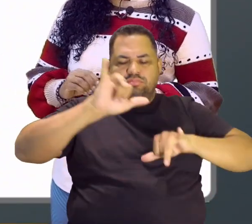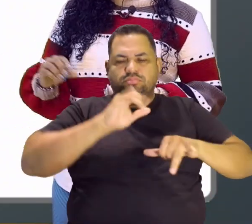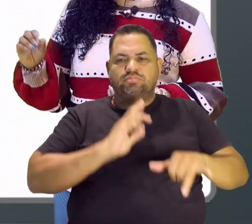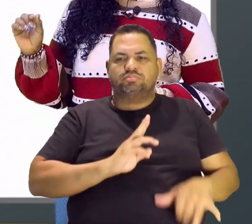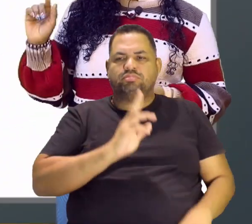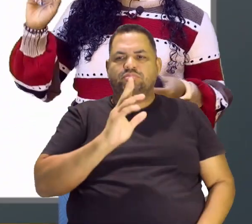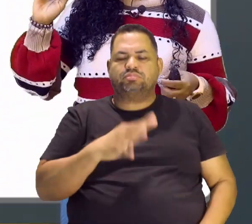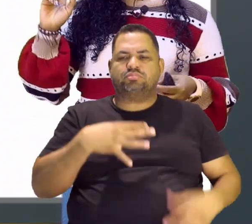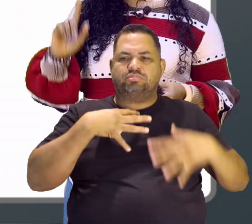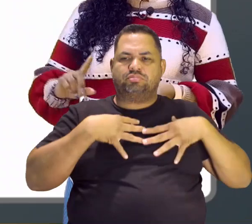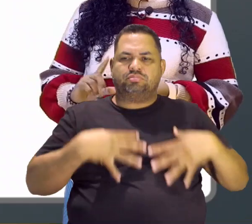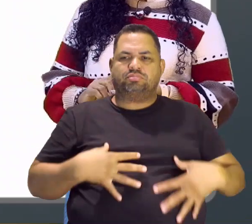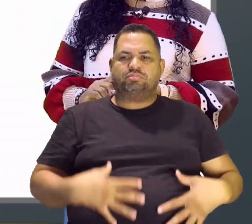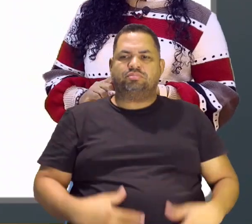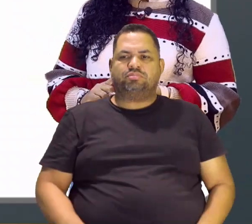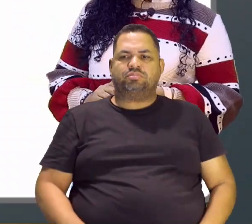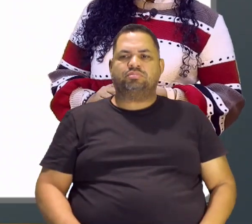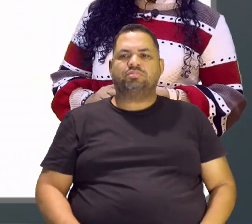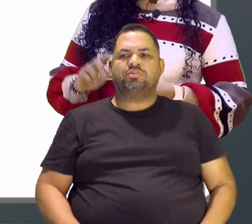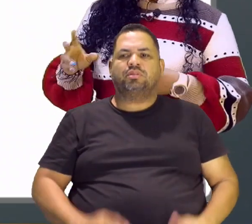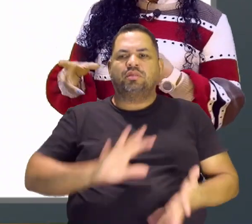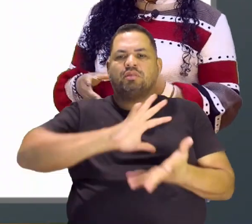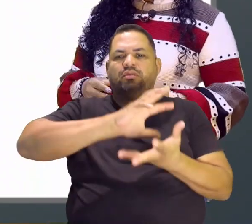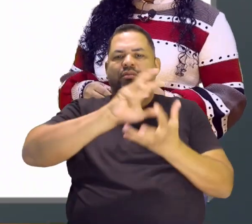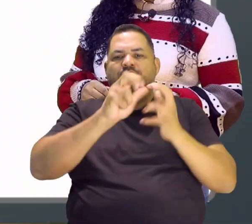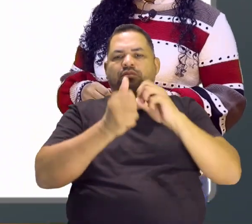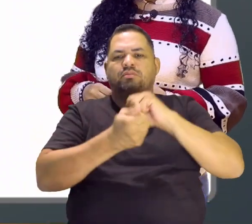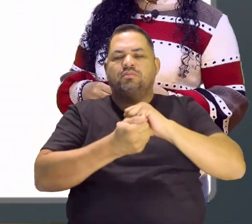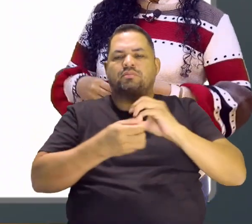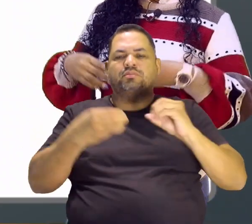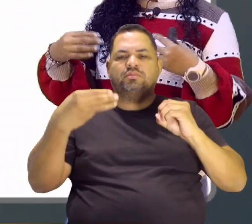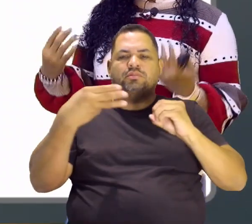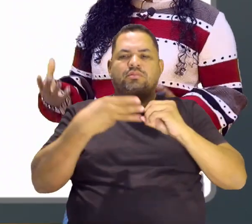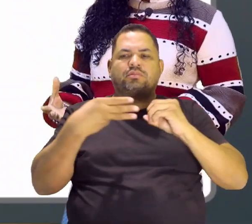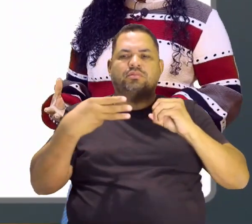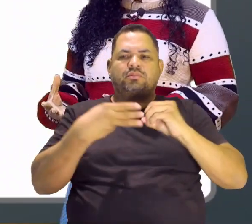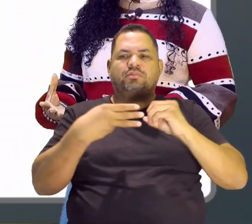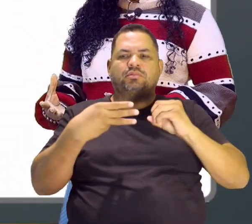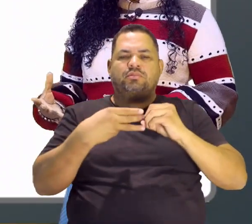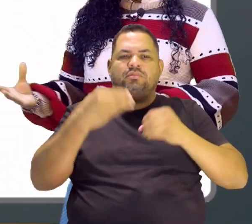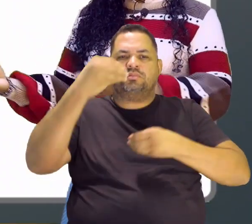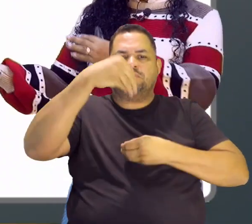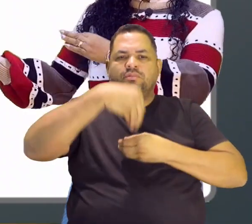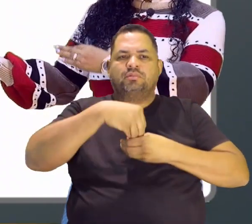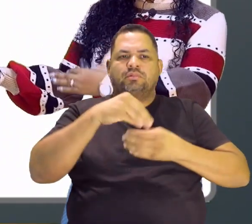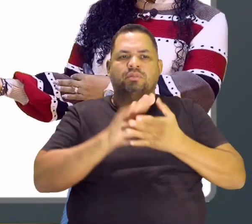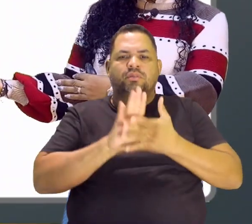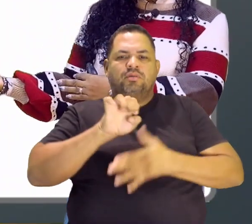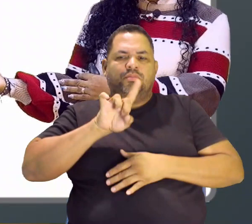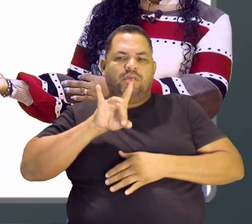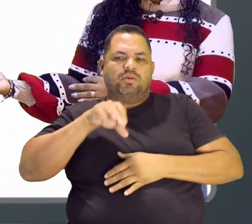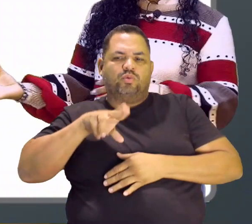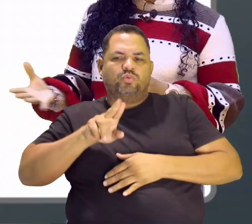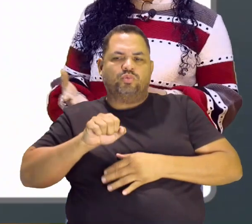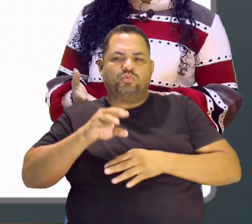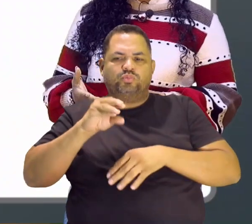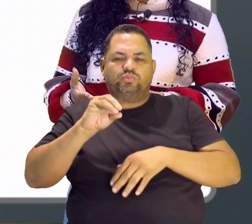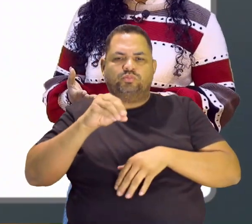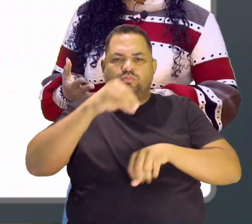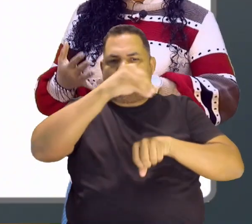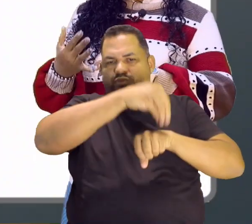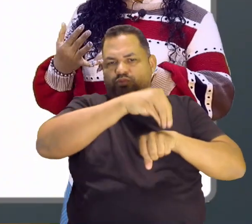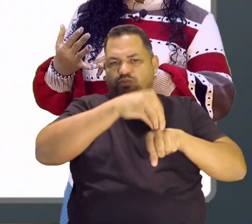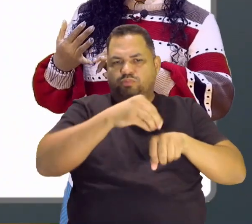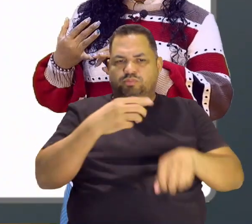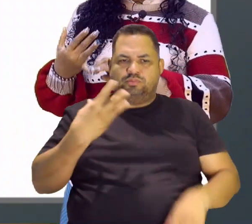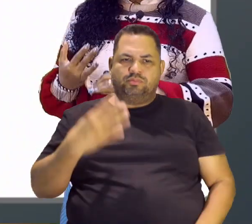tá? Então, no metabolismo celular, dentro da célula aí, os macronutrientes, que são esses três, então nós temos